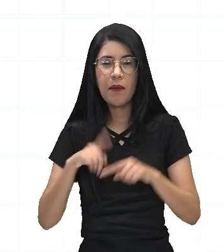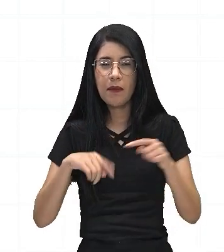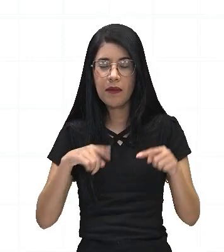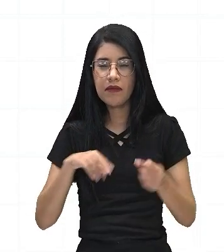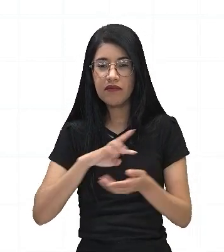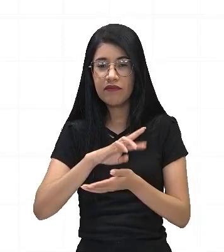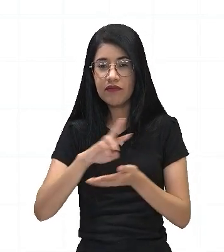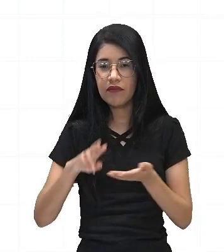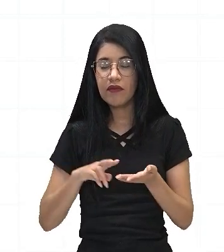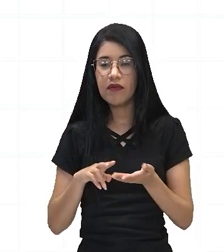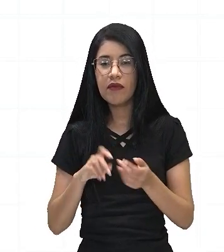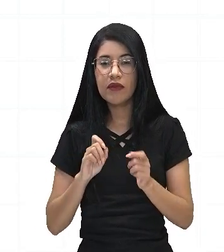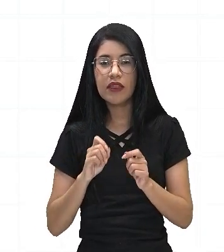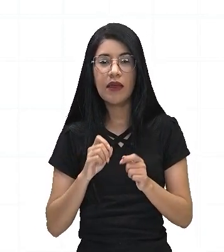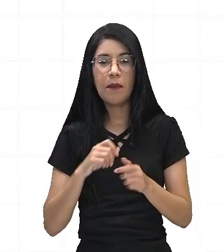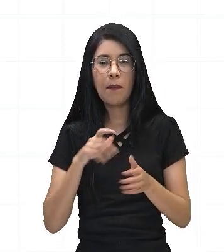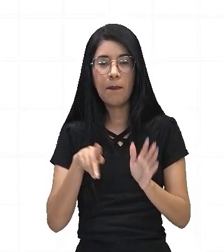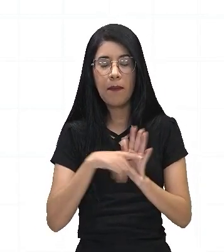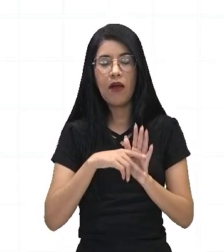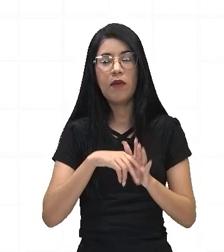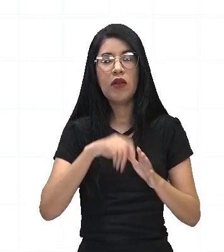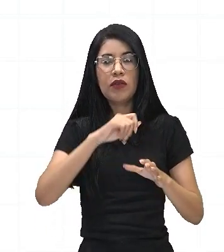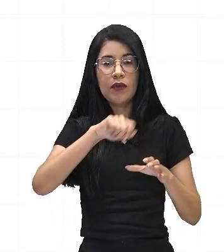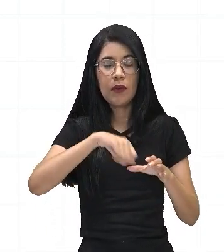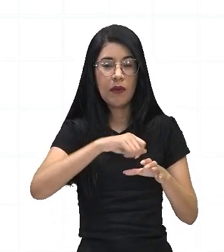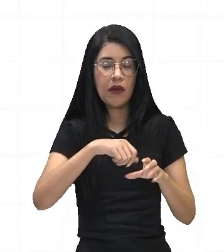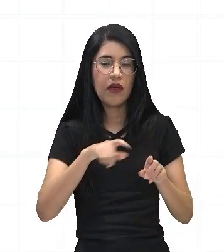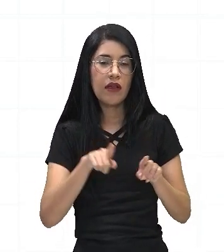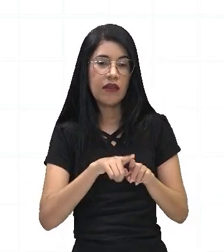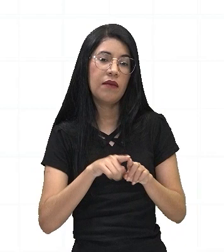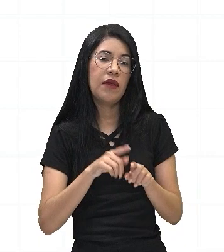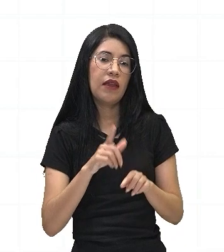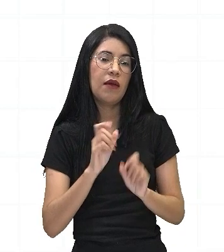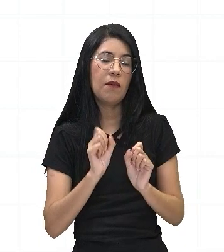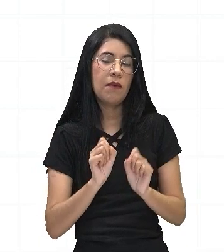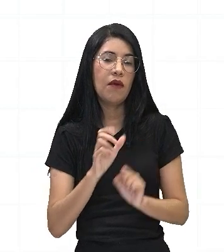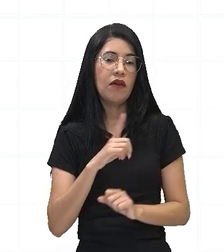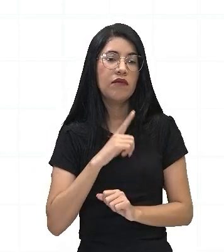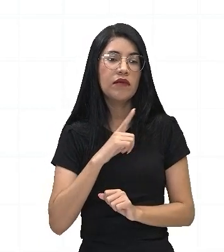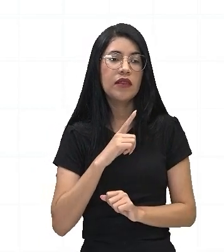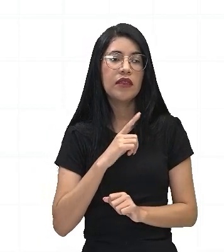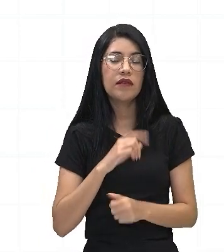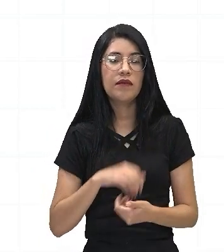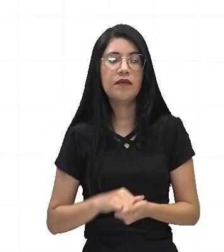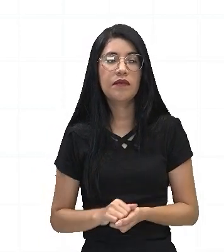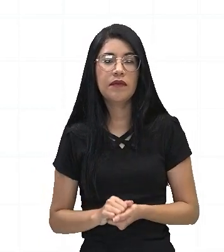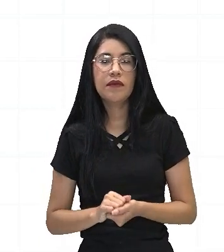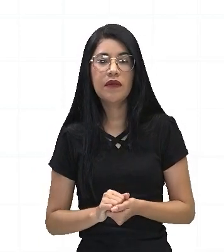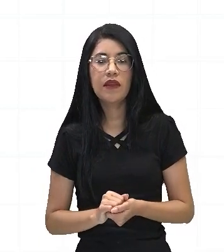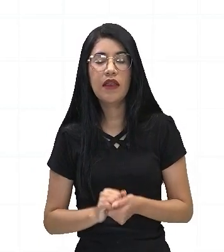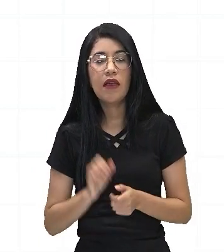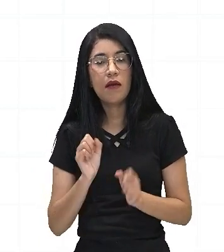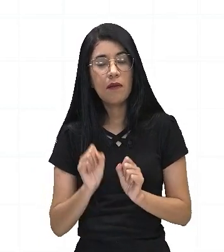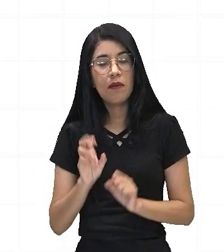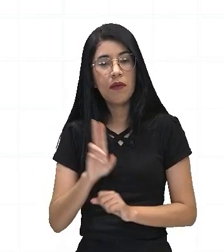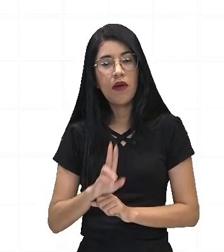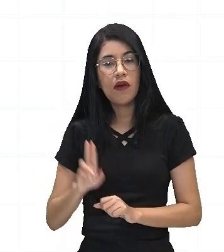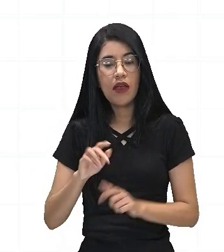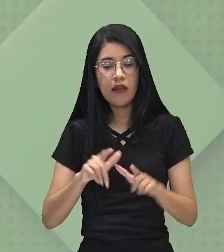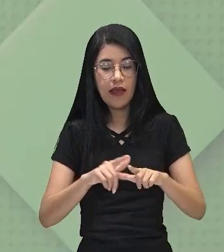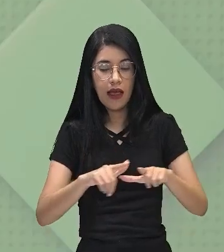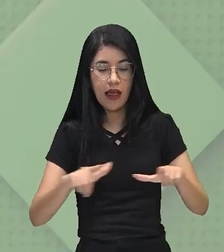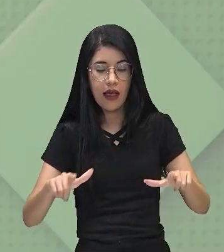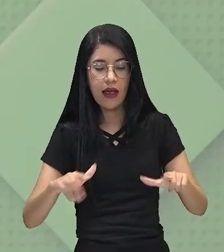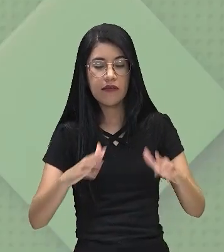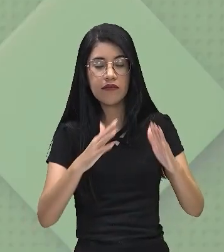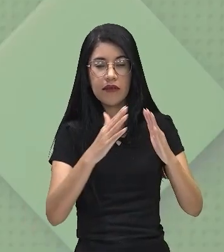né, decorativos, mas também pode estar presente ali nos revestimentos, né? Um revestimento onde a gente pode utilizar no piso da nossa